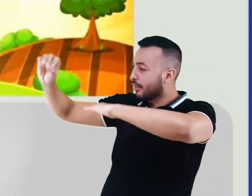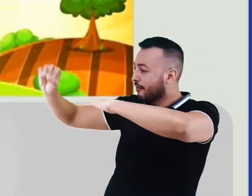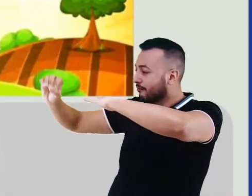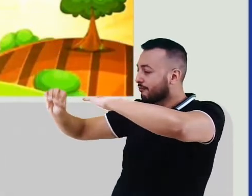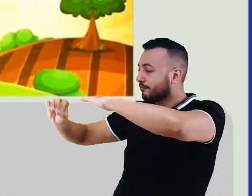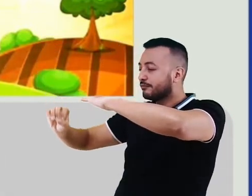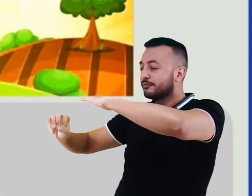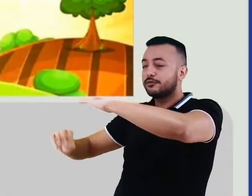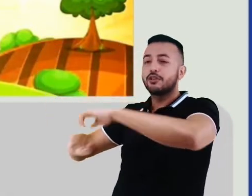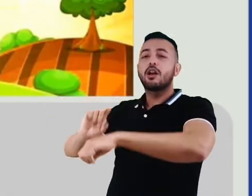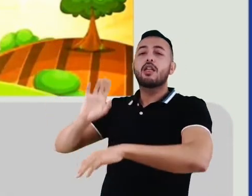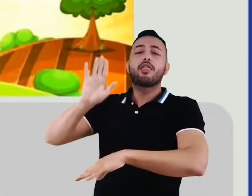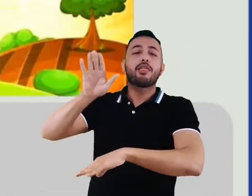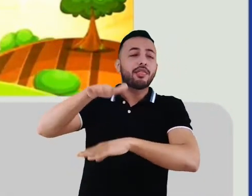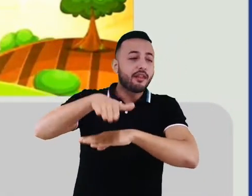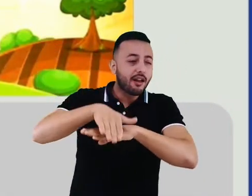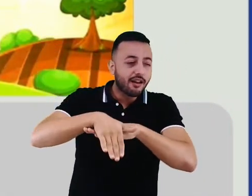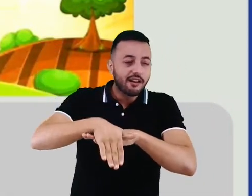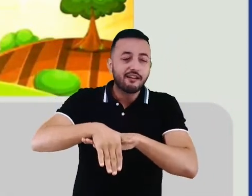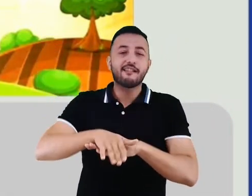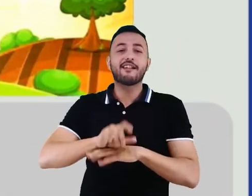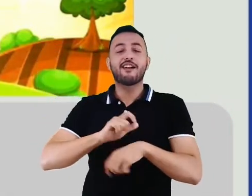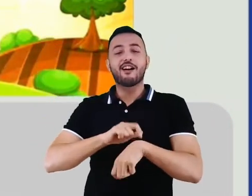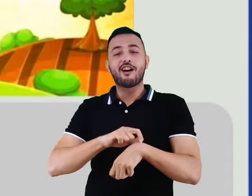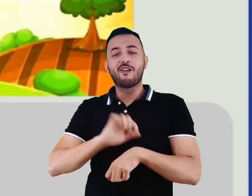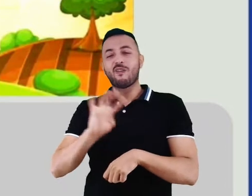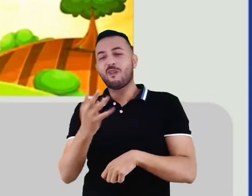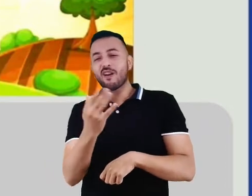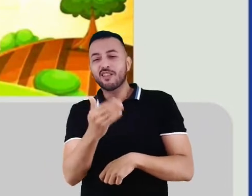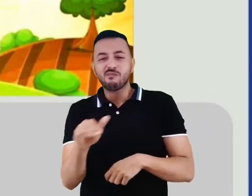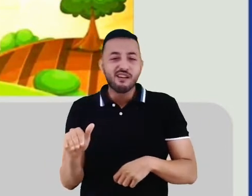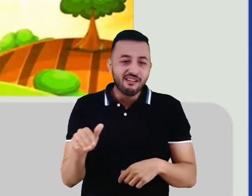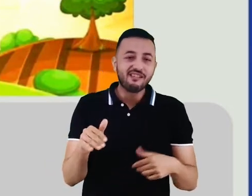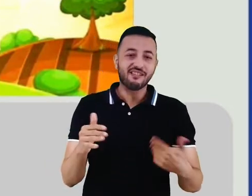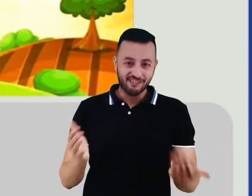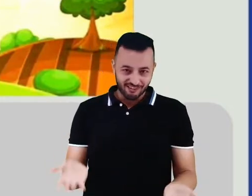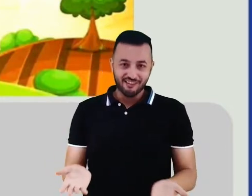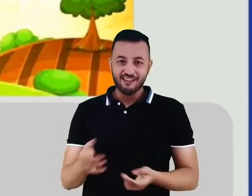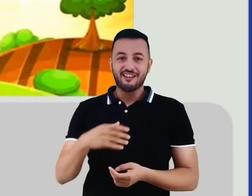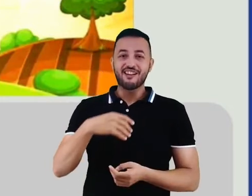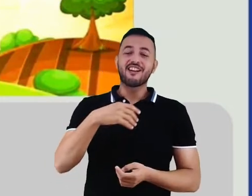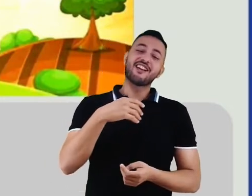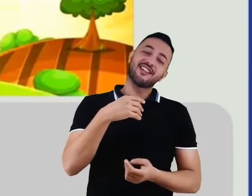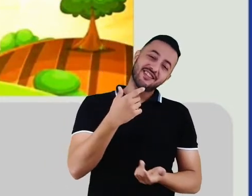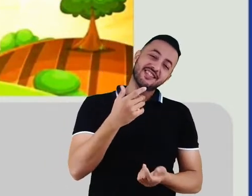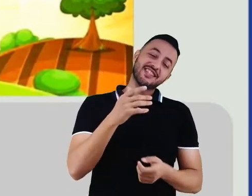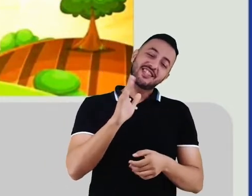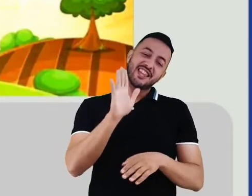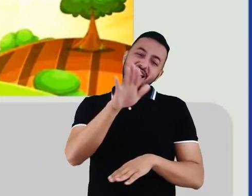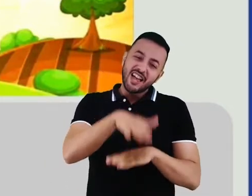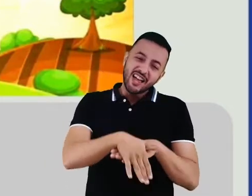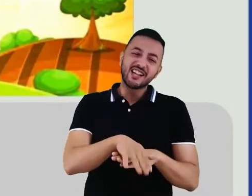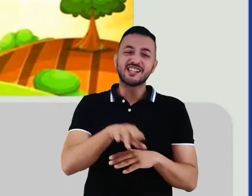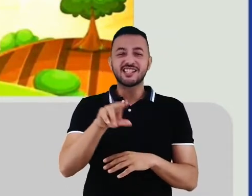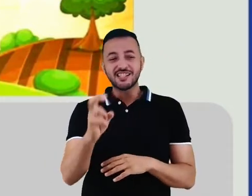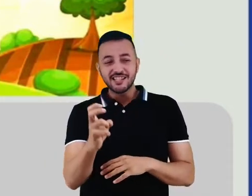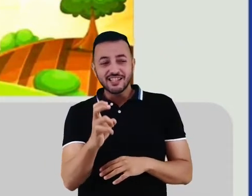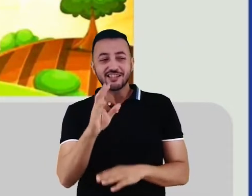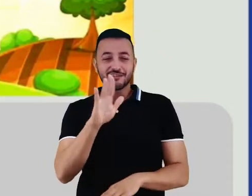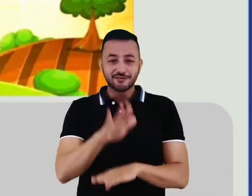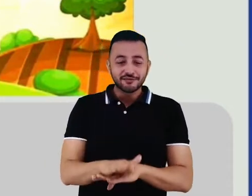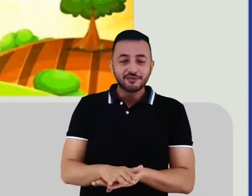quando dá lá para as 4h30, né? 16h30 na verdade, né? 17 horas da tarde, o sol